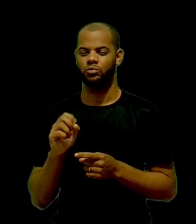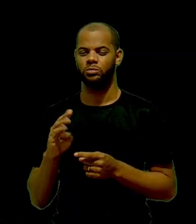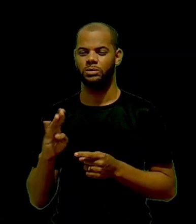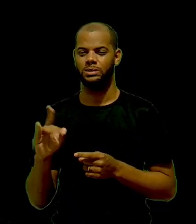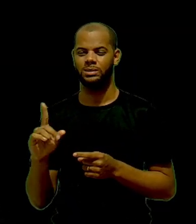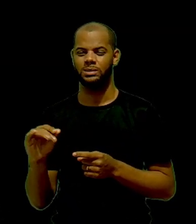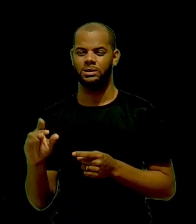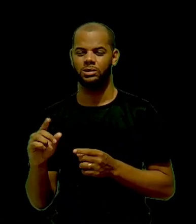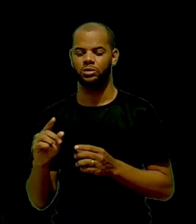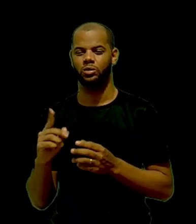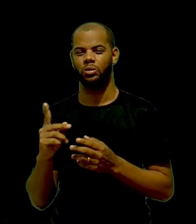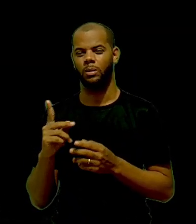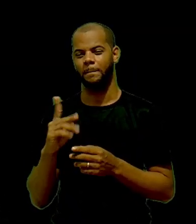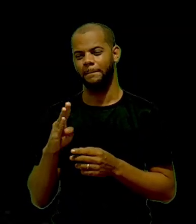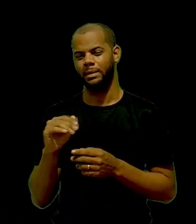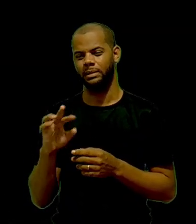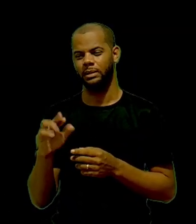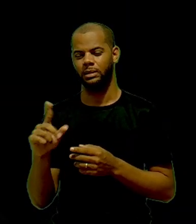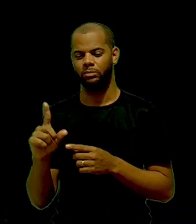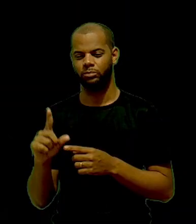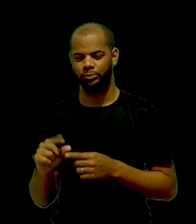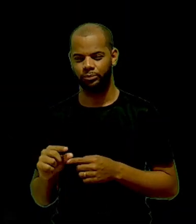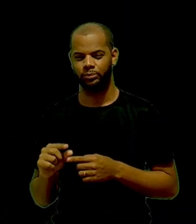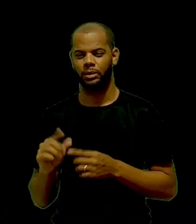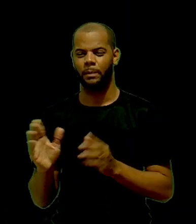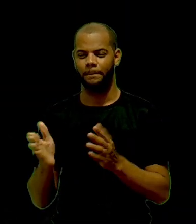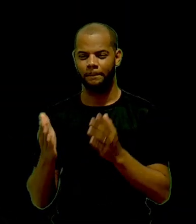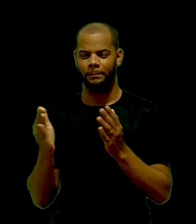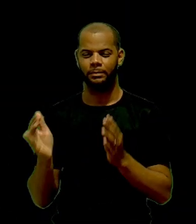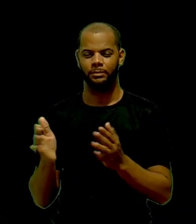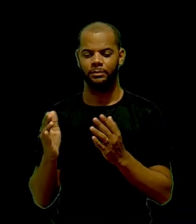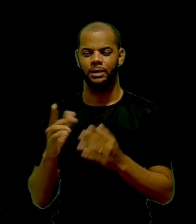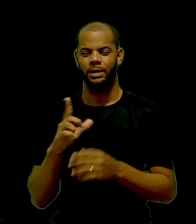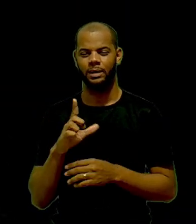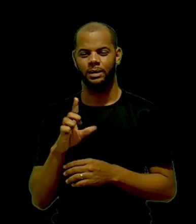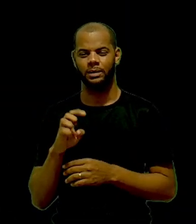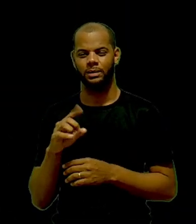custo inicial das baterias e promover mais leilões de